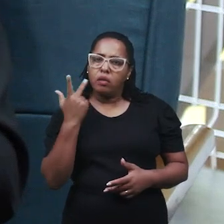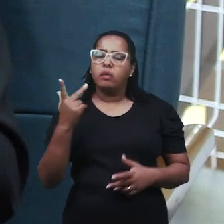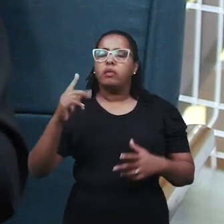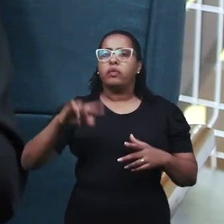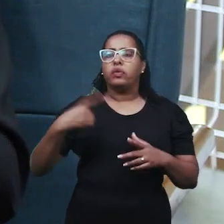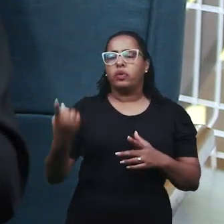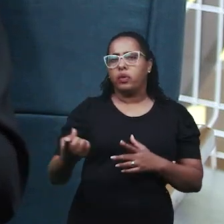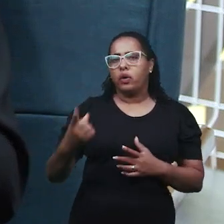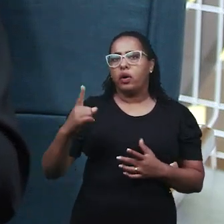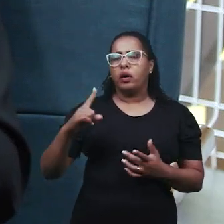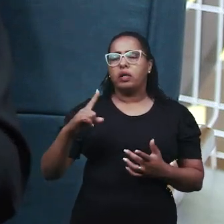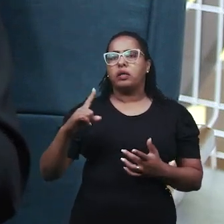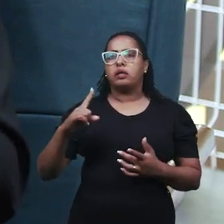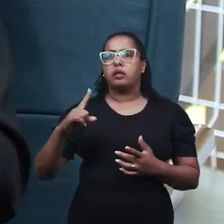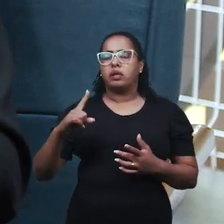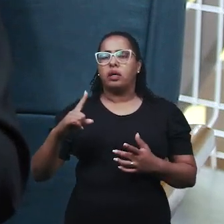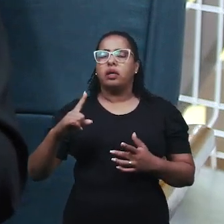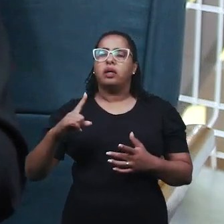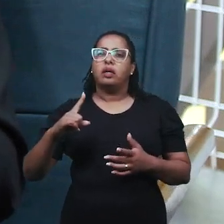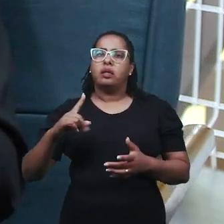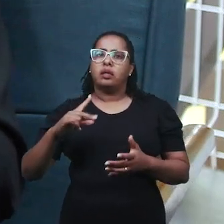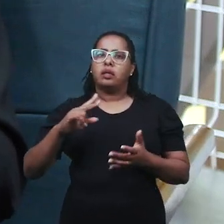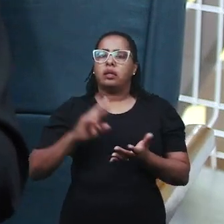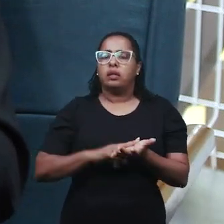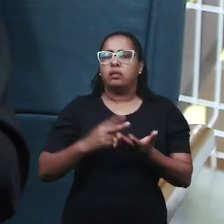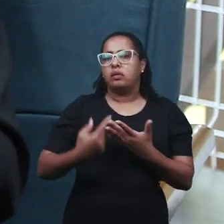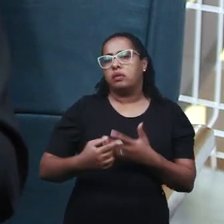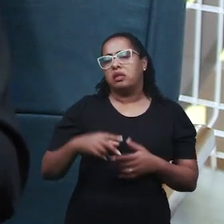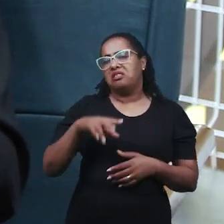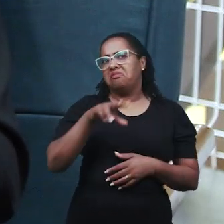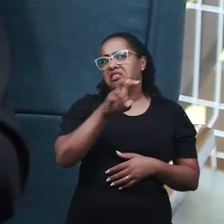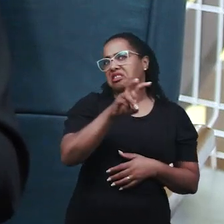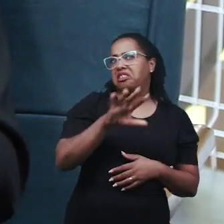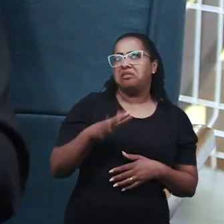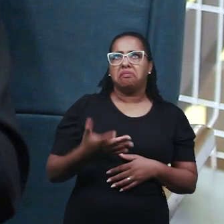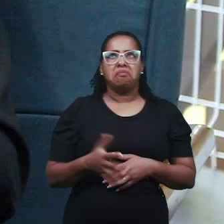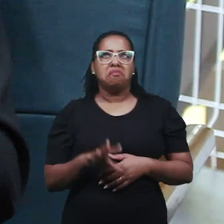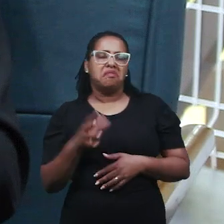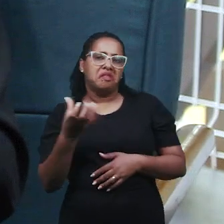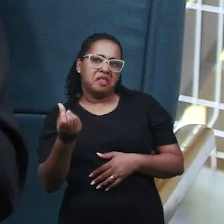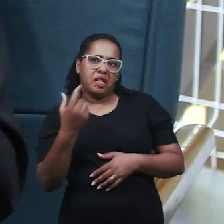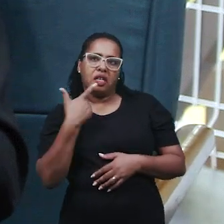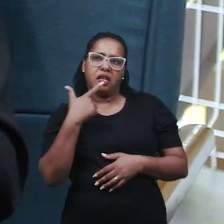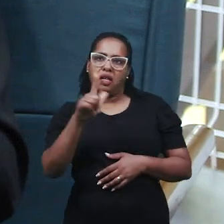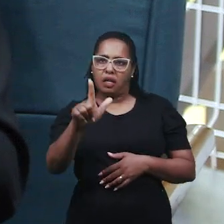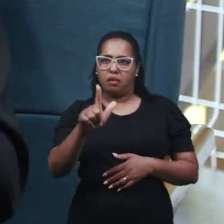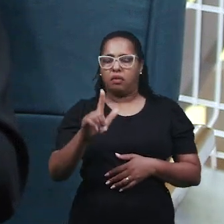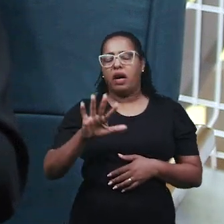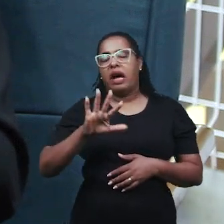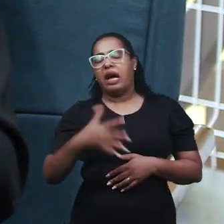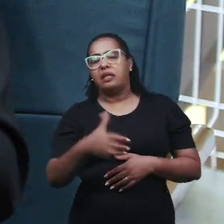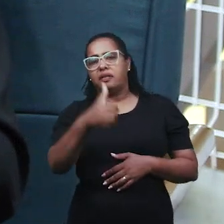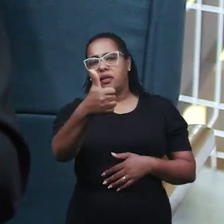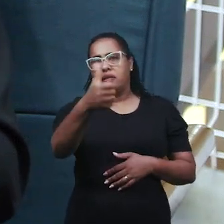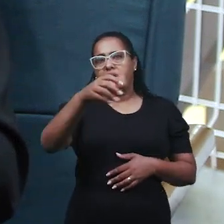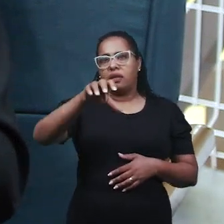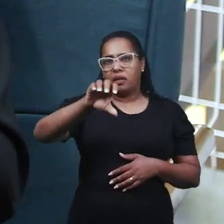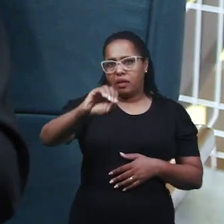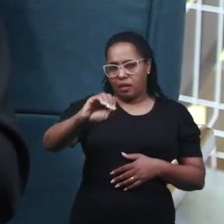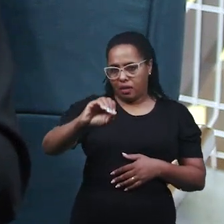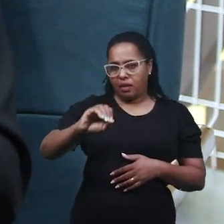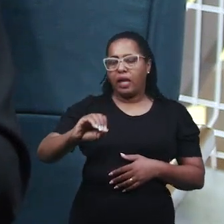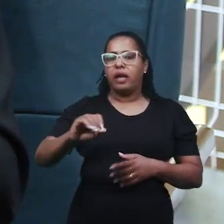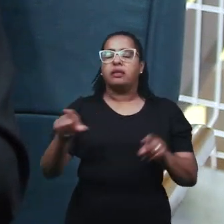têm 5, 6 idiomas. Eventualmente, quando acontecem situações mais específicas, nós já transmitimos com 10 idiomas, além da